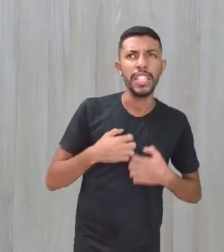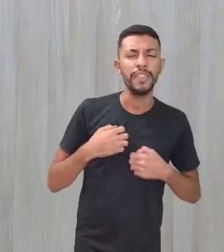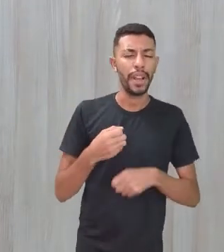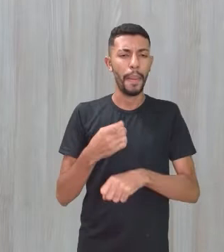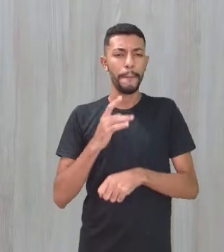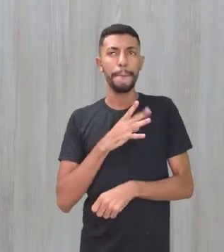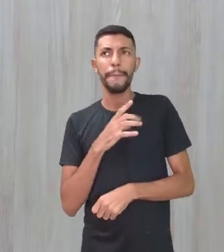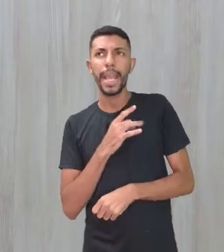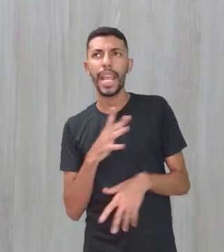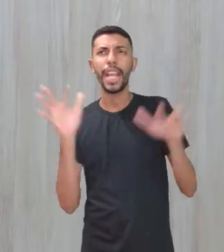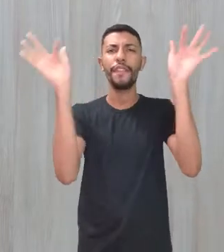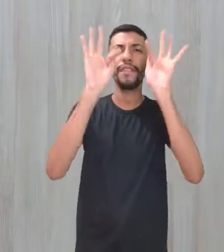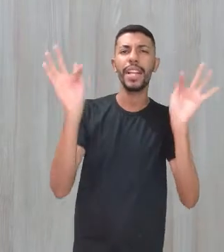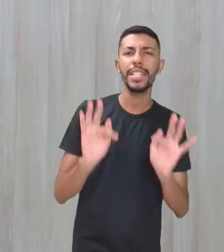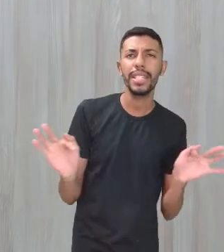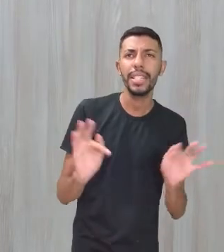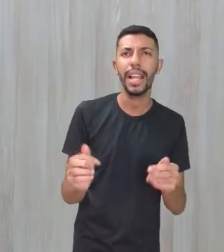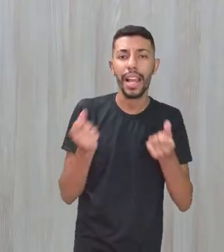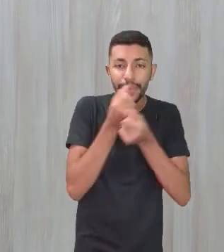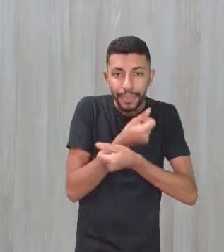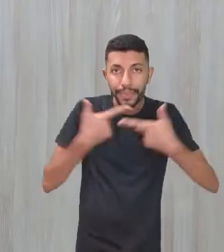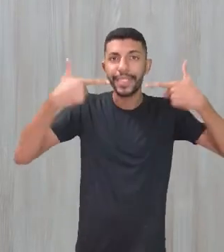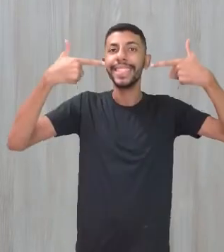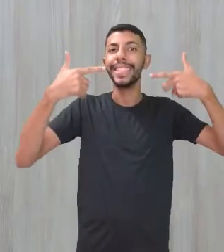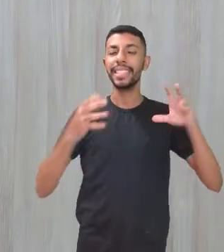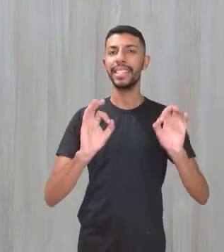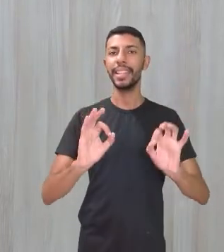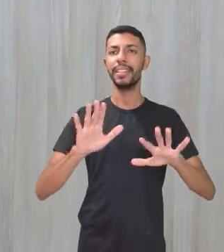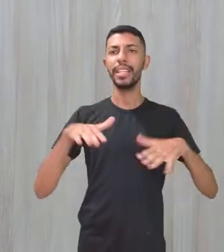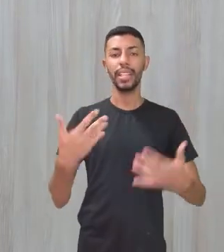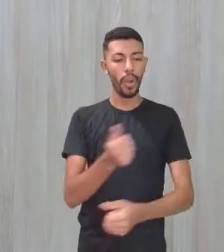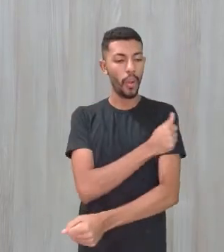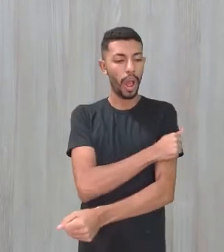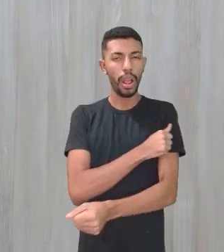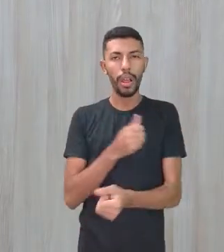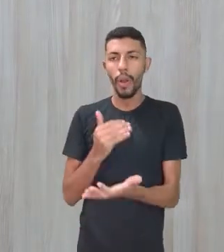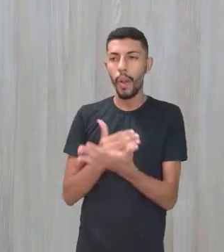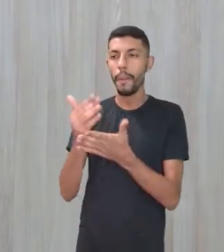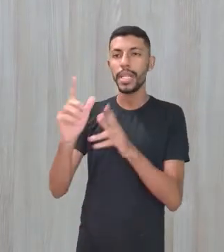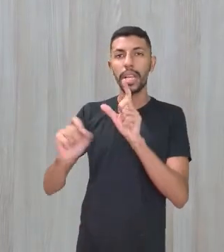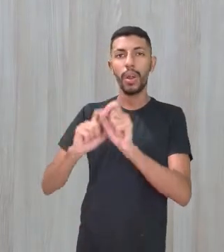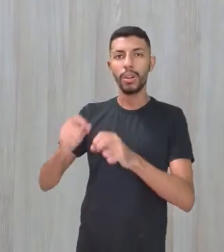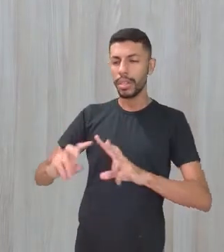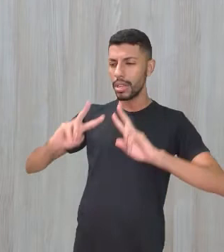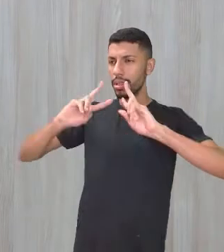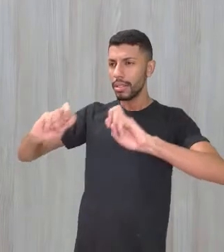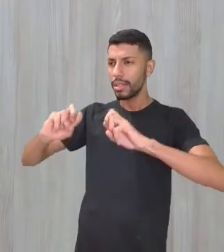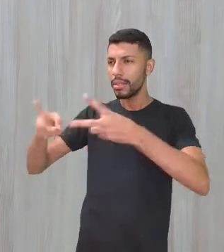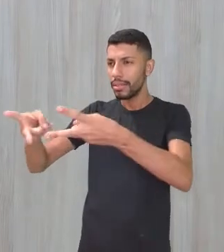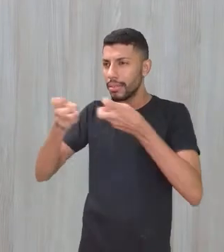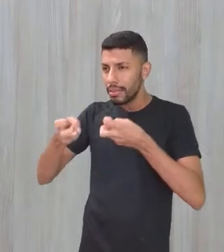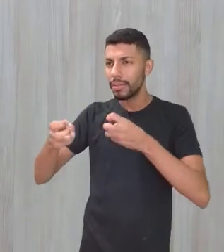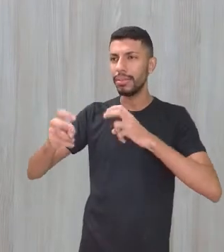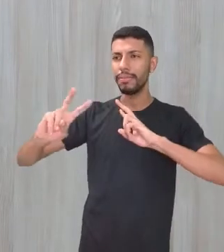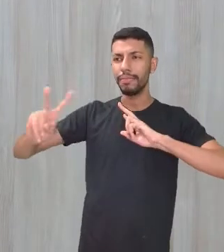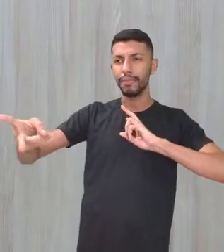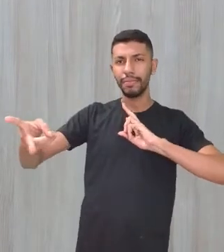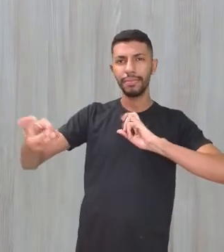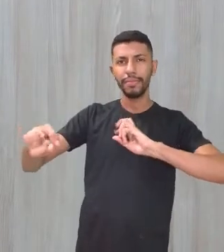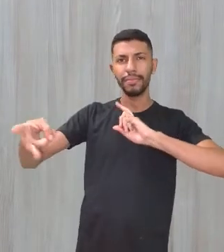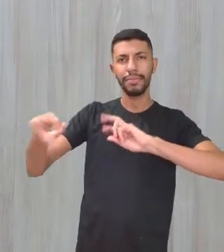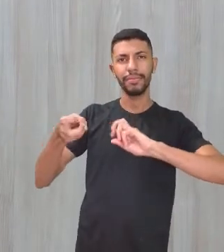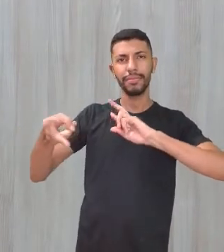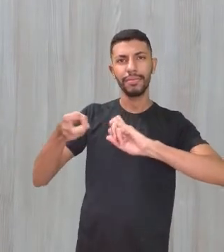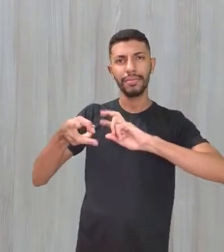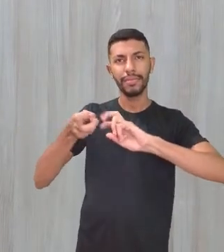está alegre, enfim. E ele vai começar a se identificar e vai começar a perceber todos